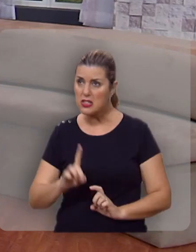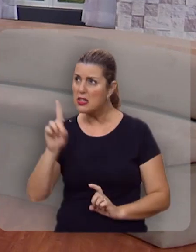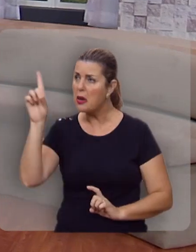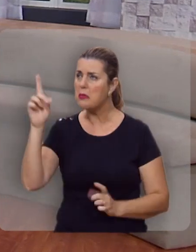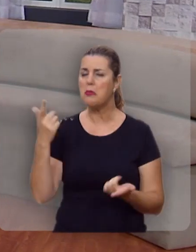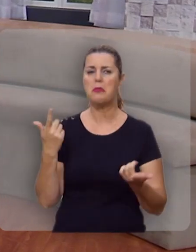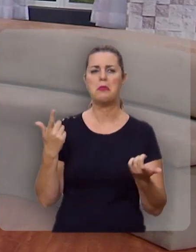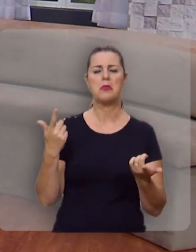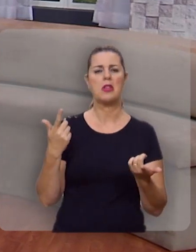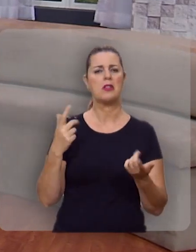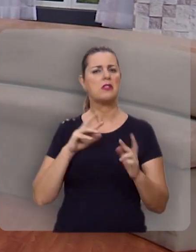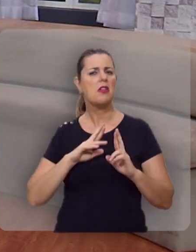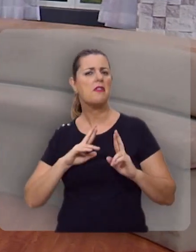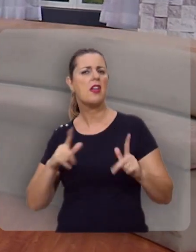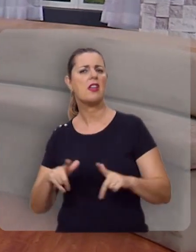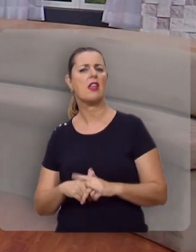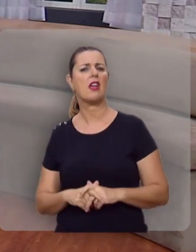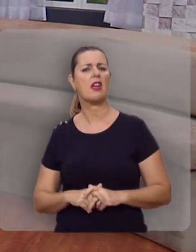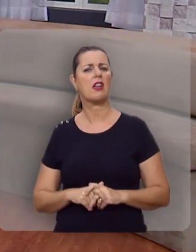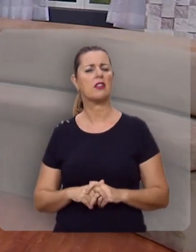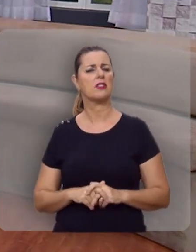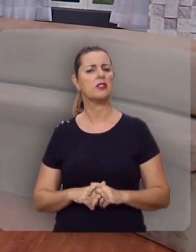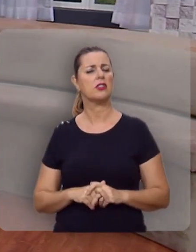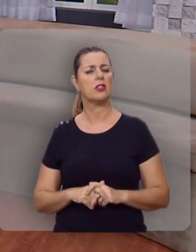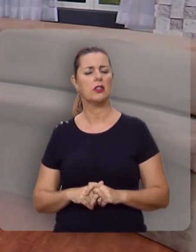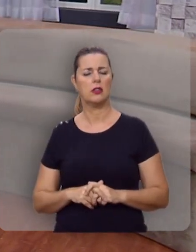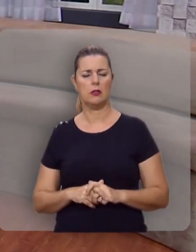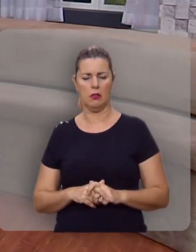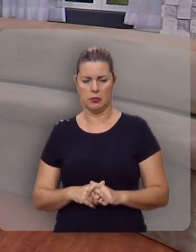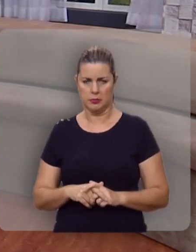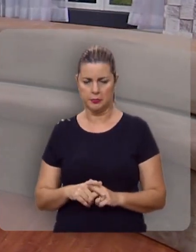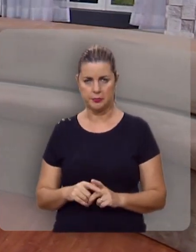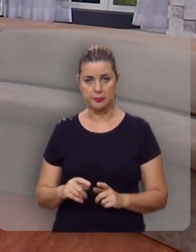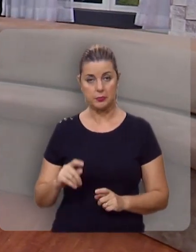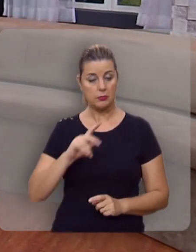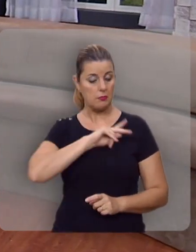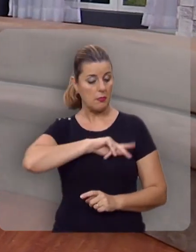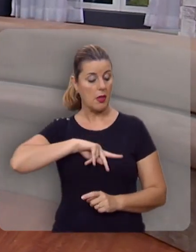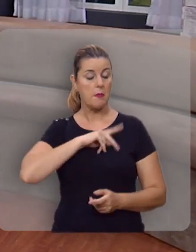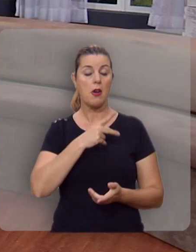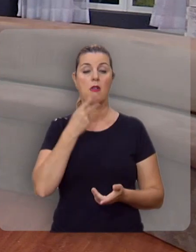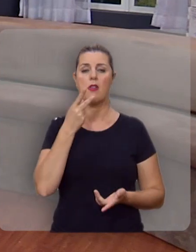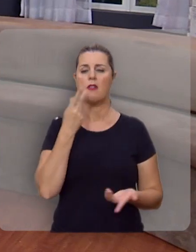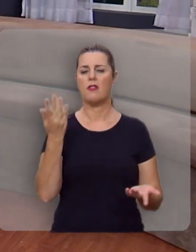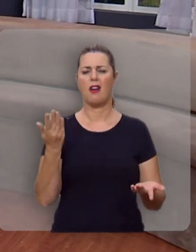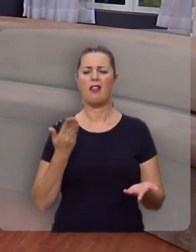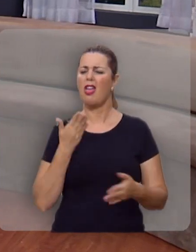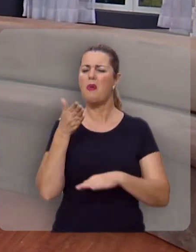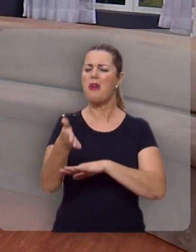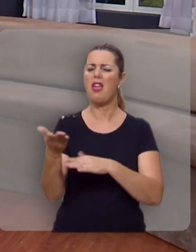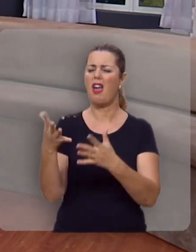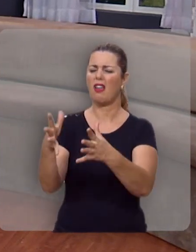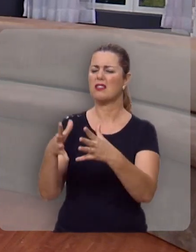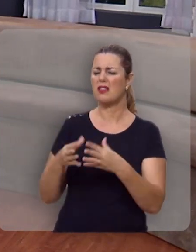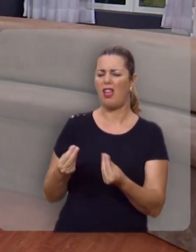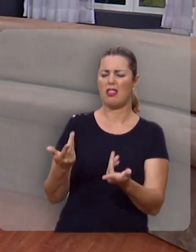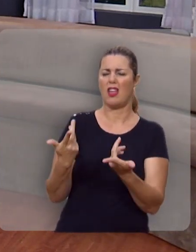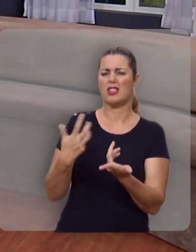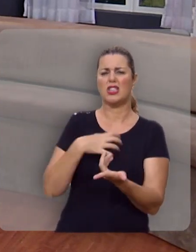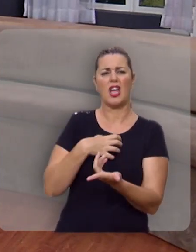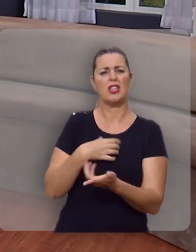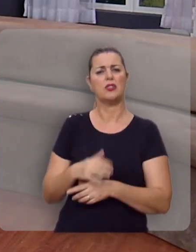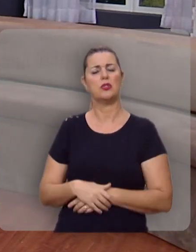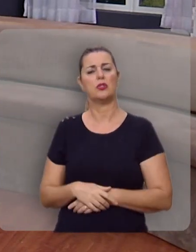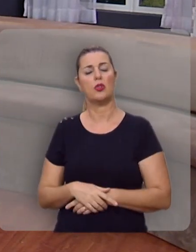é relativa e situacional. Paulo diz: não entre nessa forma, não se conforme com